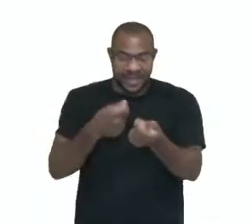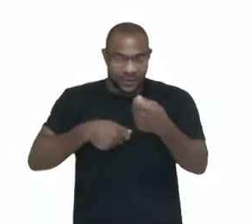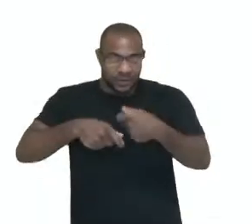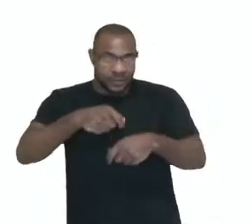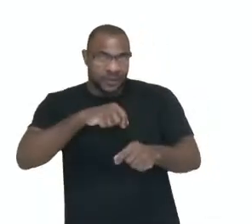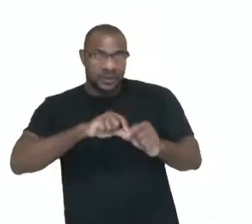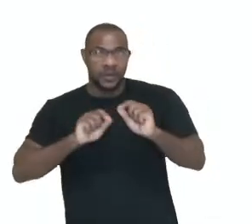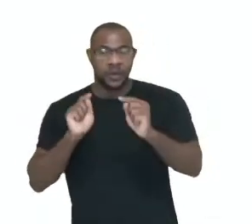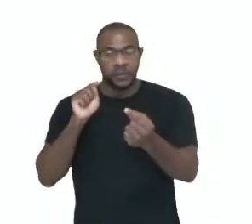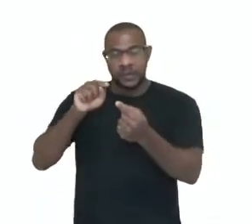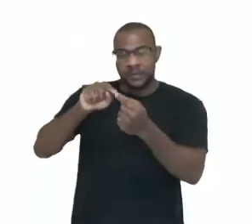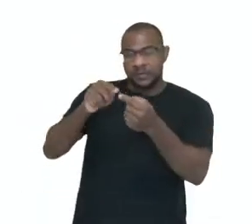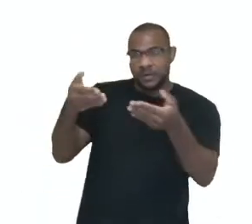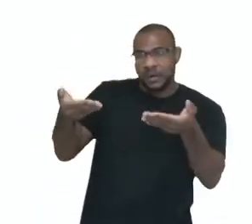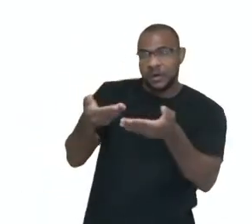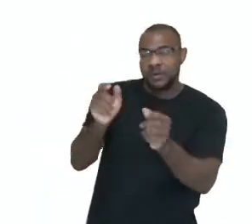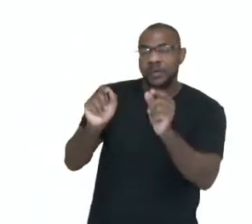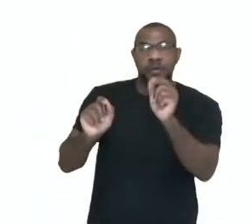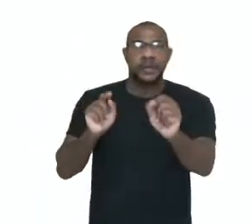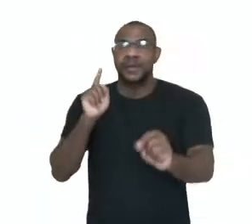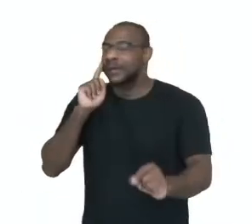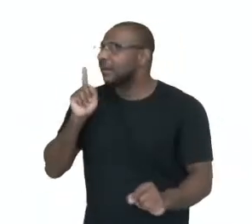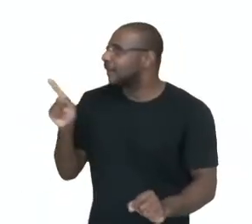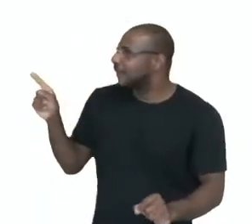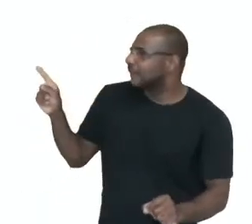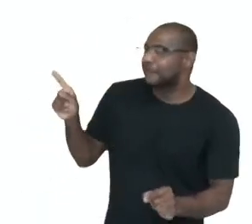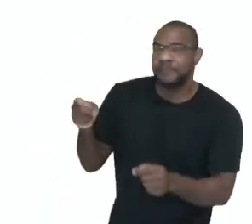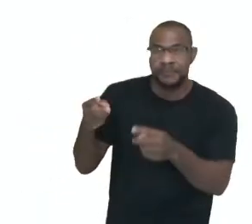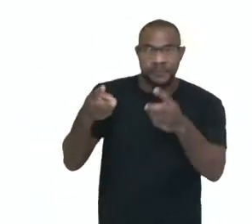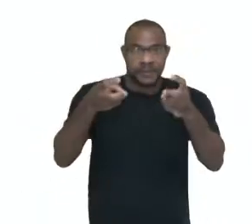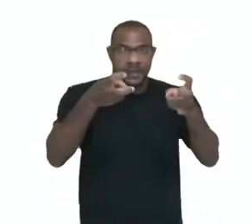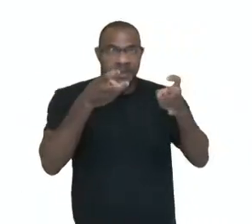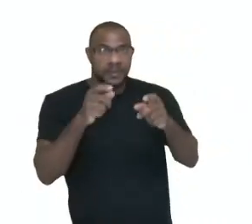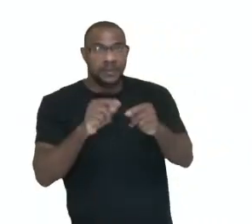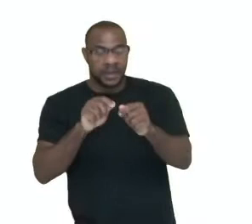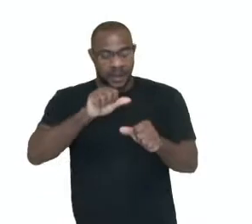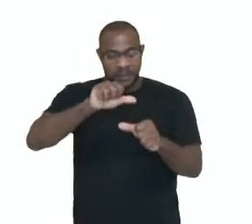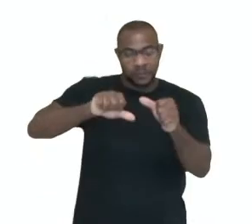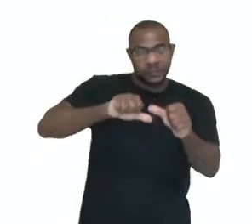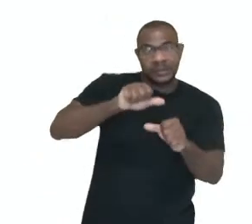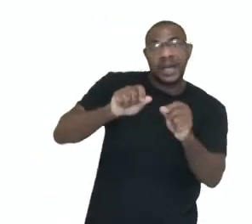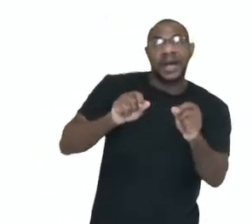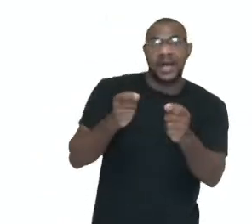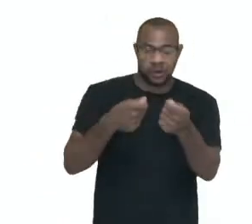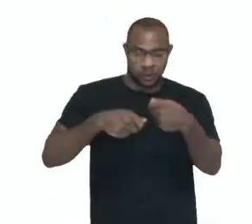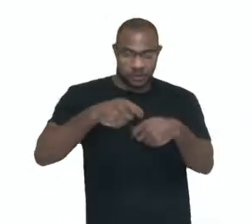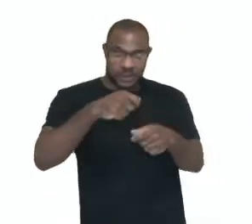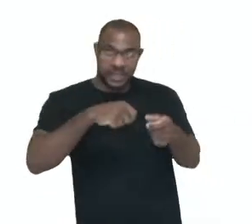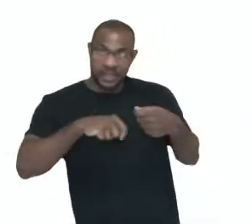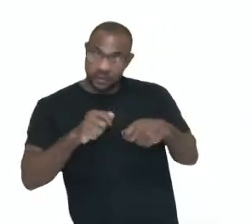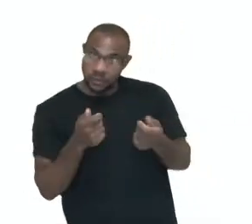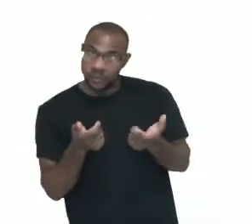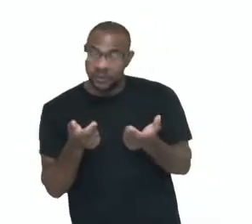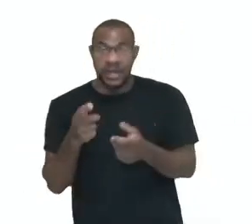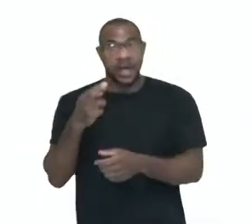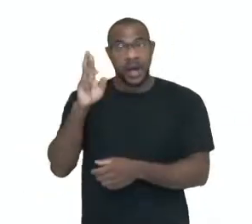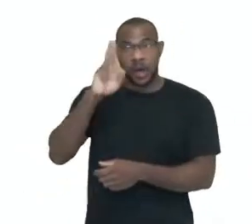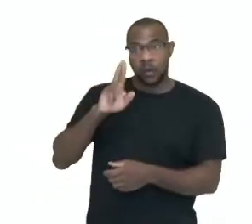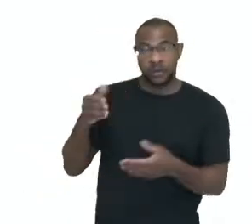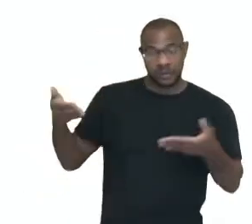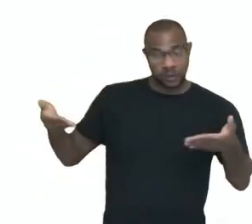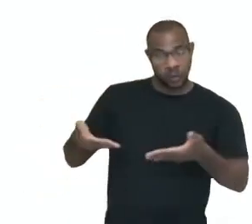devemos salientar os objetivos da aula, que são analisar a transição da economia russa para a economia de mercado atual